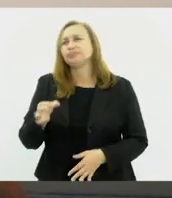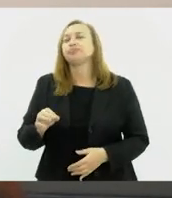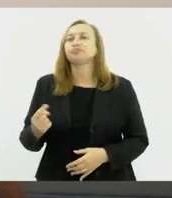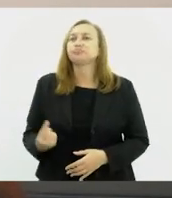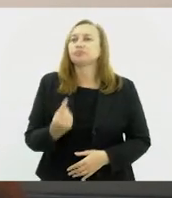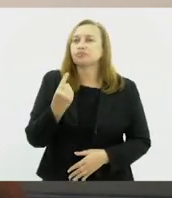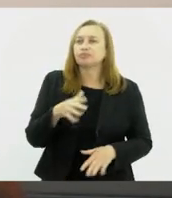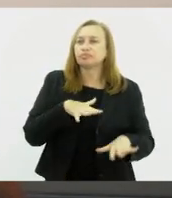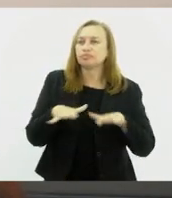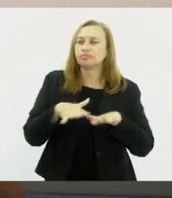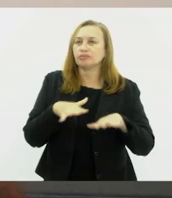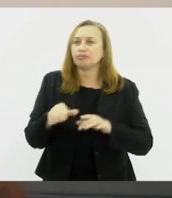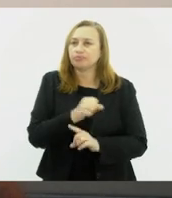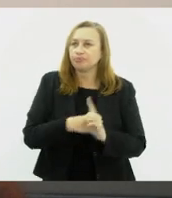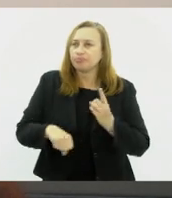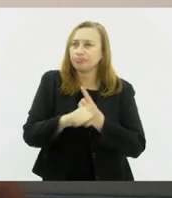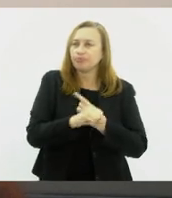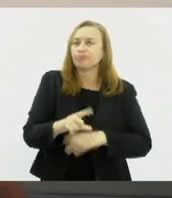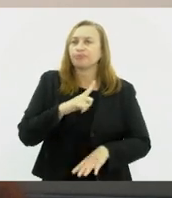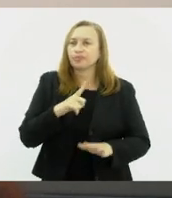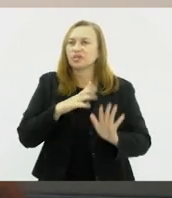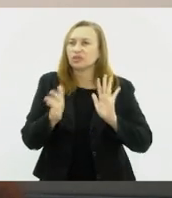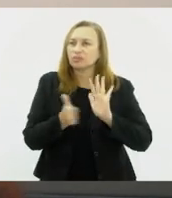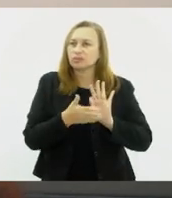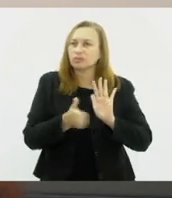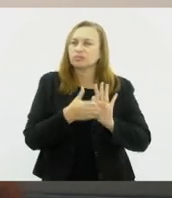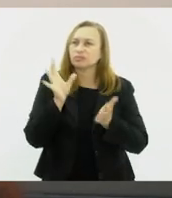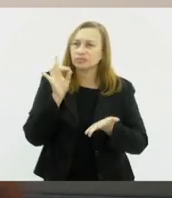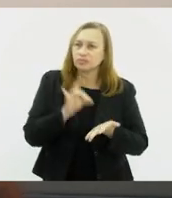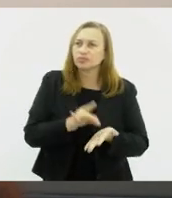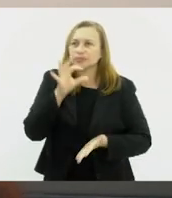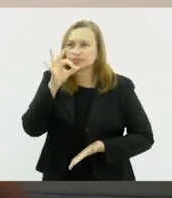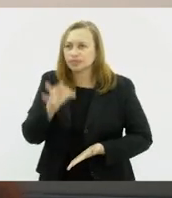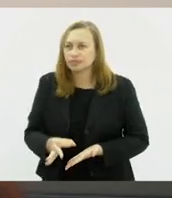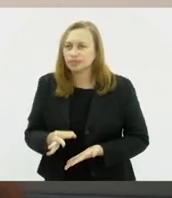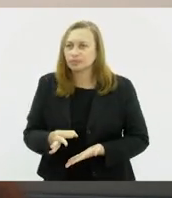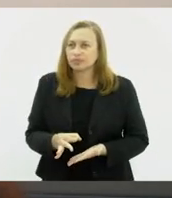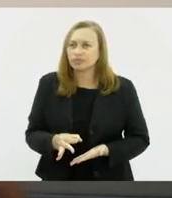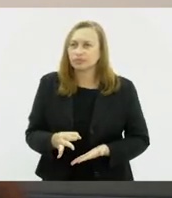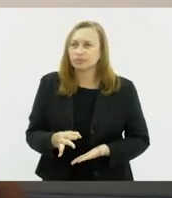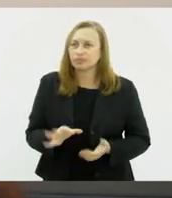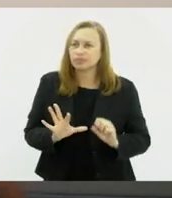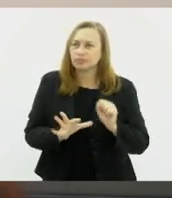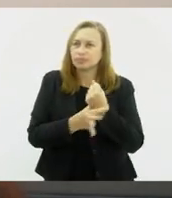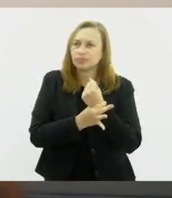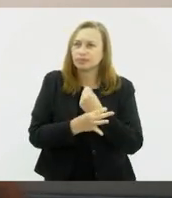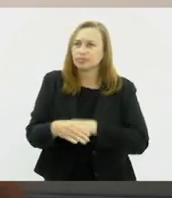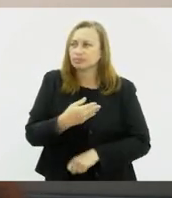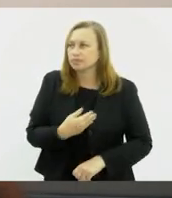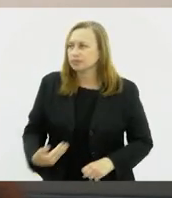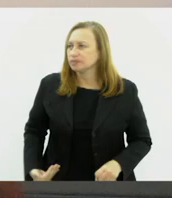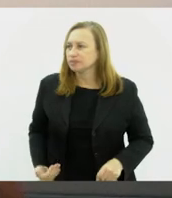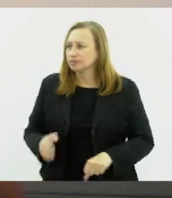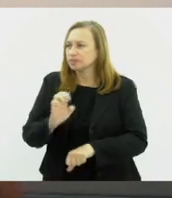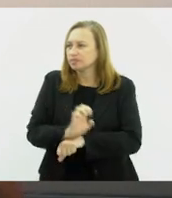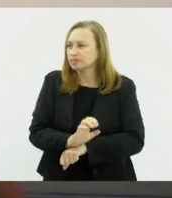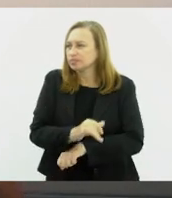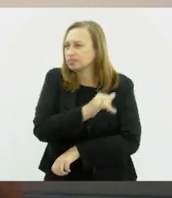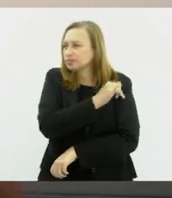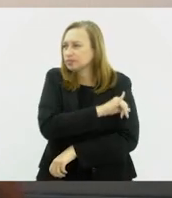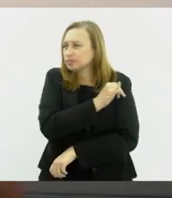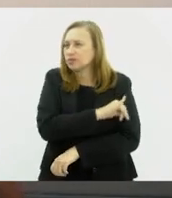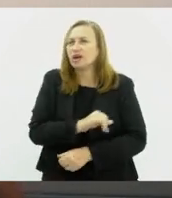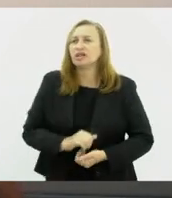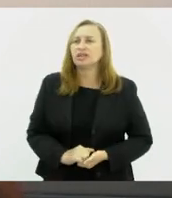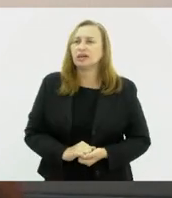único movimento social que tem uma proposta real e concreta para Segurança Pública do Rio de Janeiro porque essa coisa do Rio de Janeiro